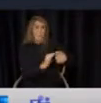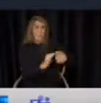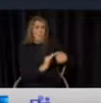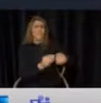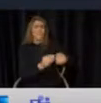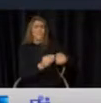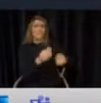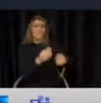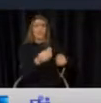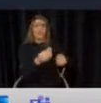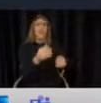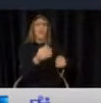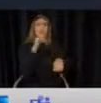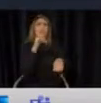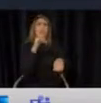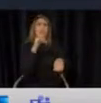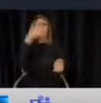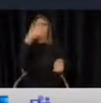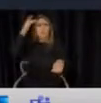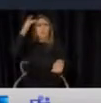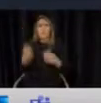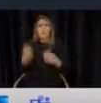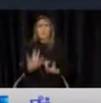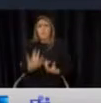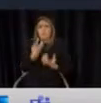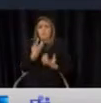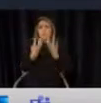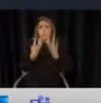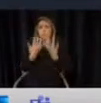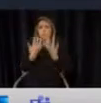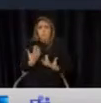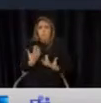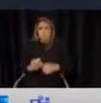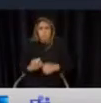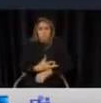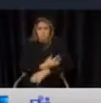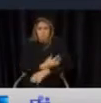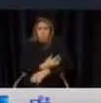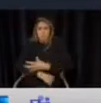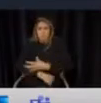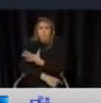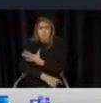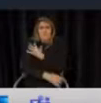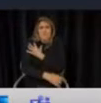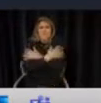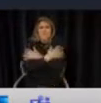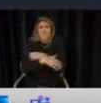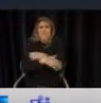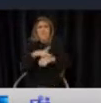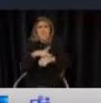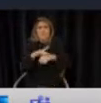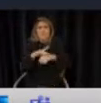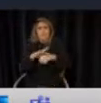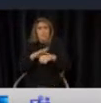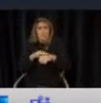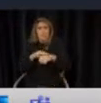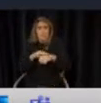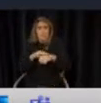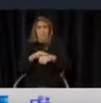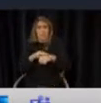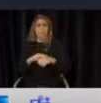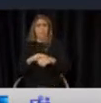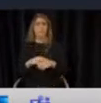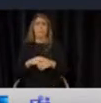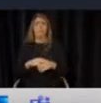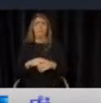sofreram queimaduras. Então, a gente fala nessa linguagem mais simples com a família, para que eles entendam, né, o que pode ser